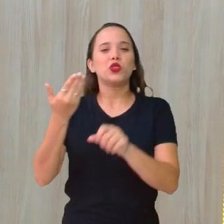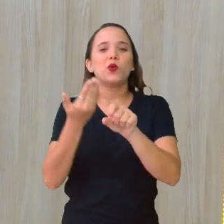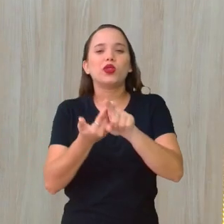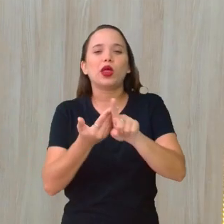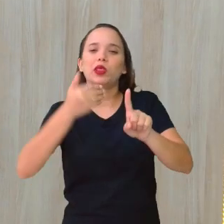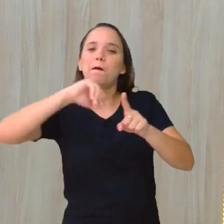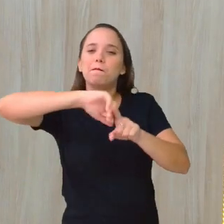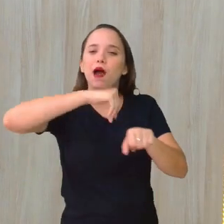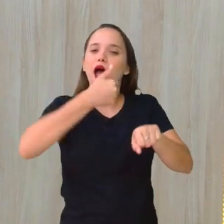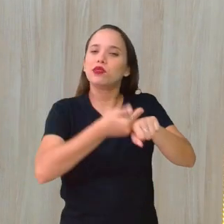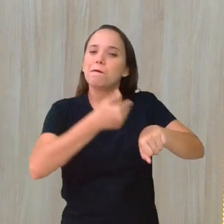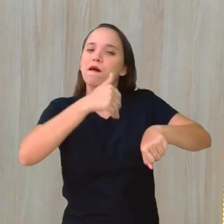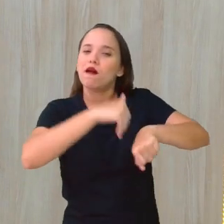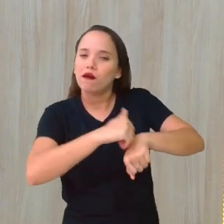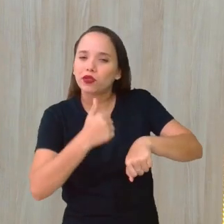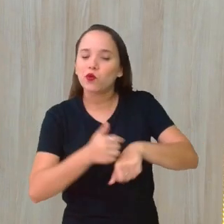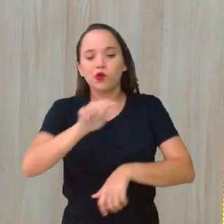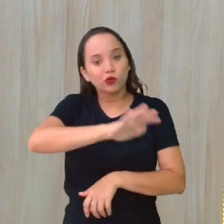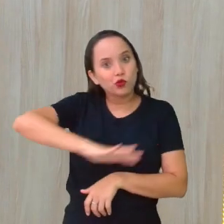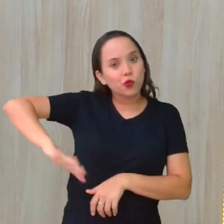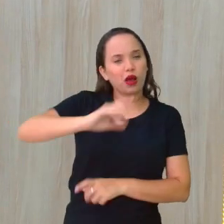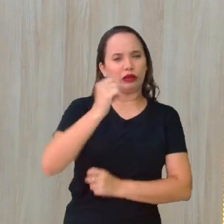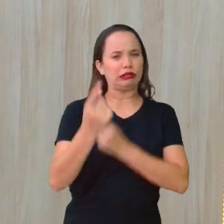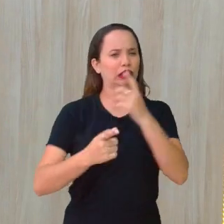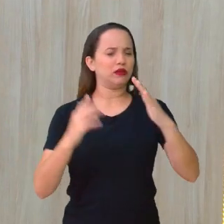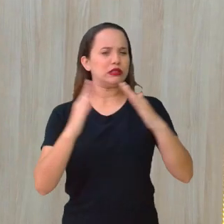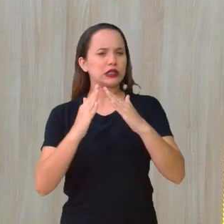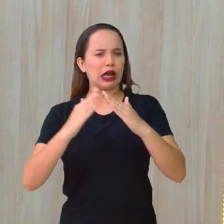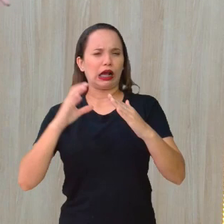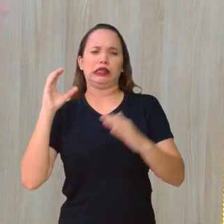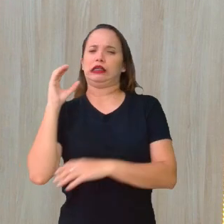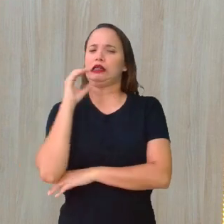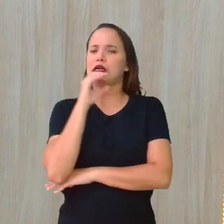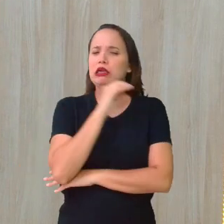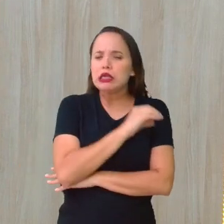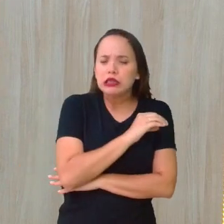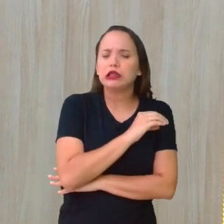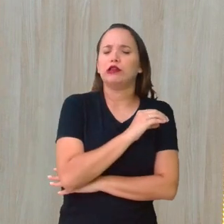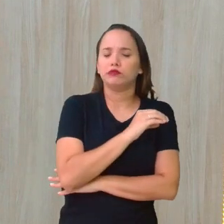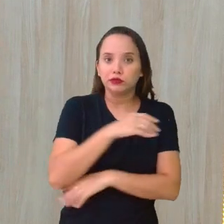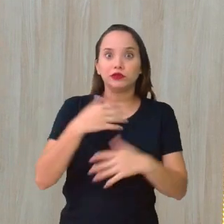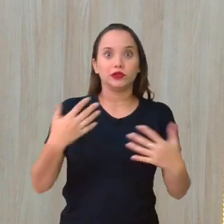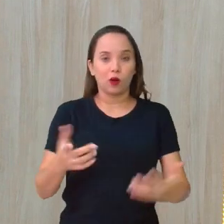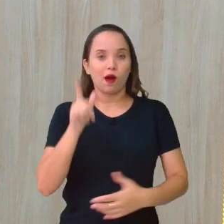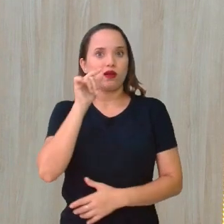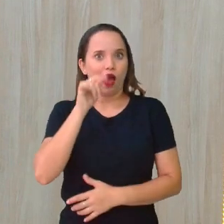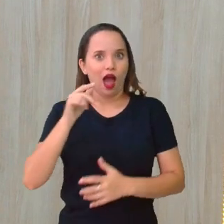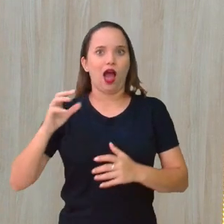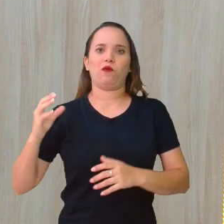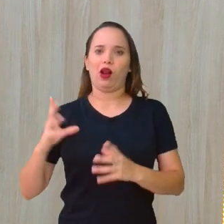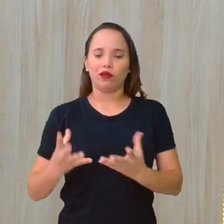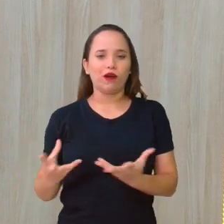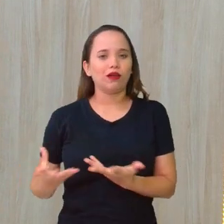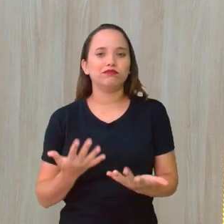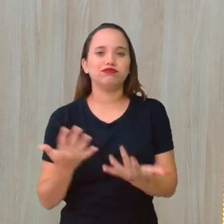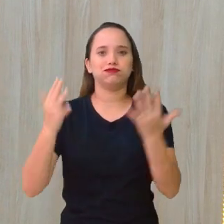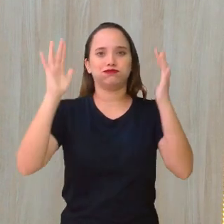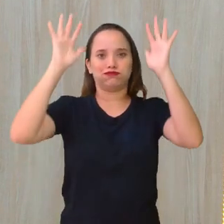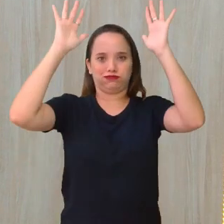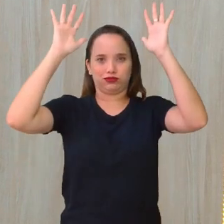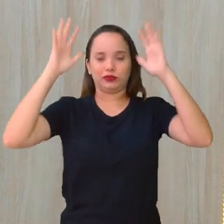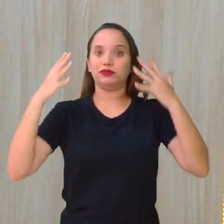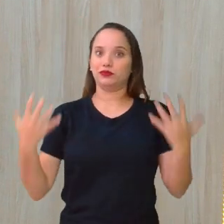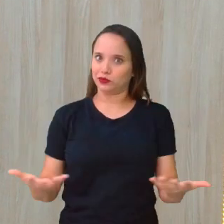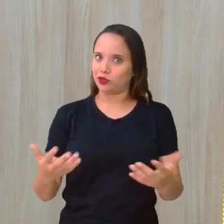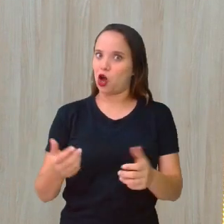Às vezes a nossa casa tá quente naquele dia. O que é que vai acontecer? Aquela água vai se embora, tá certo? Então, ó, não